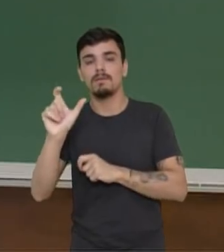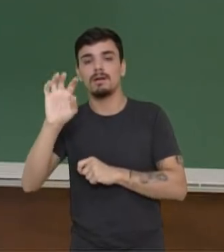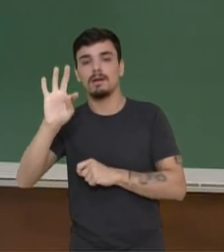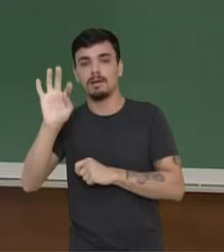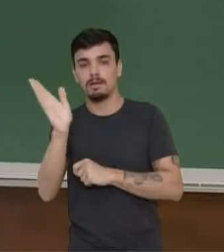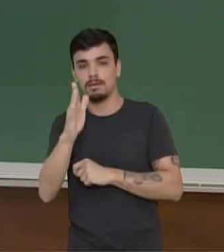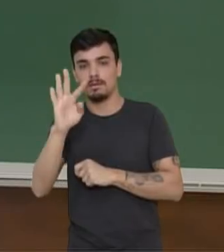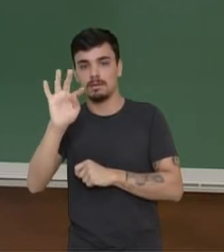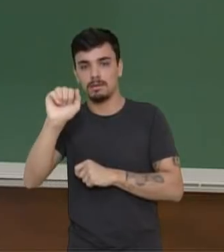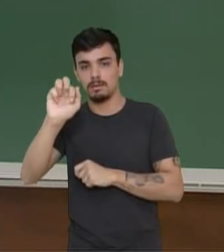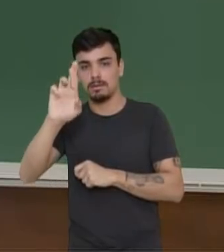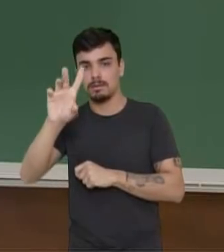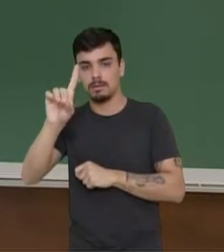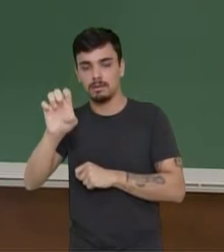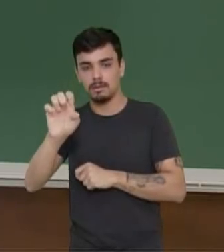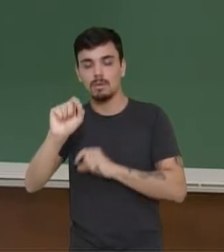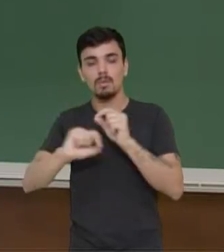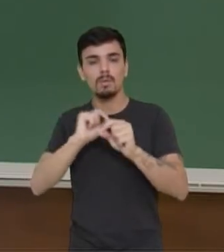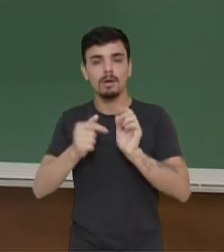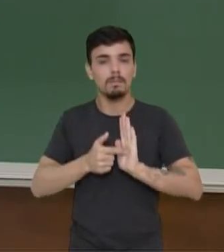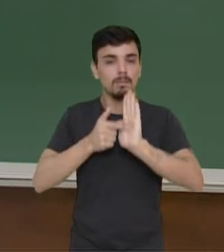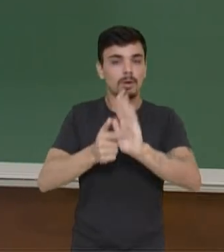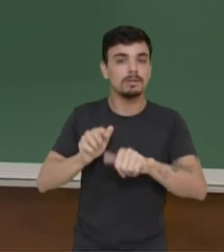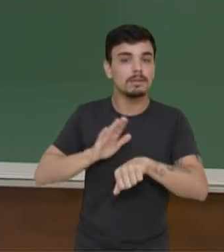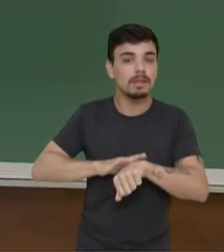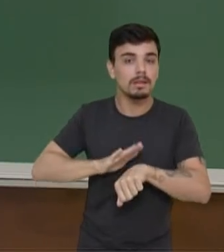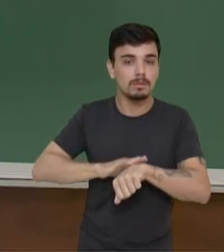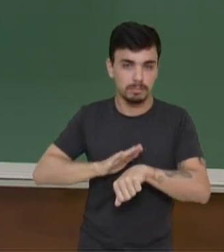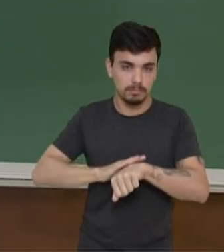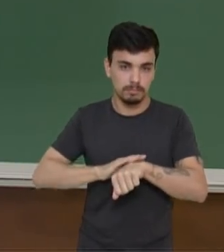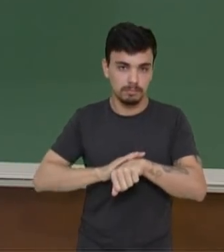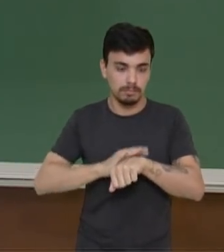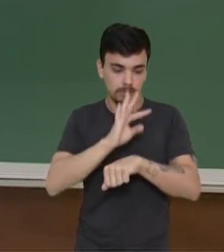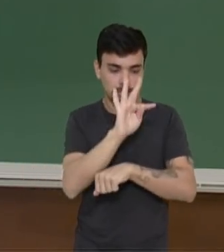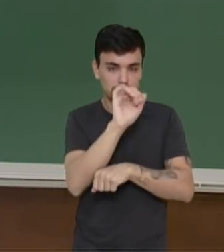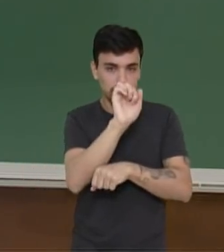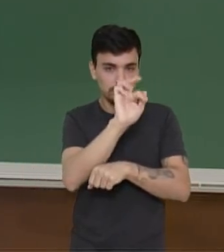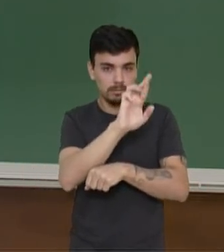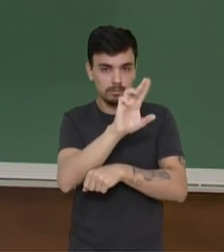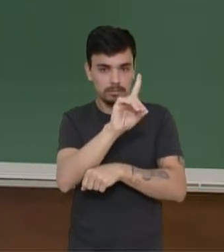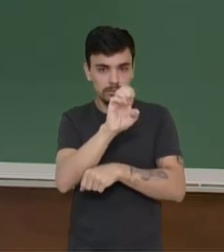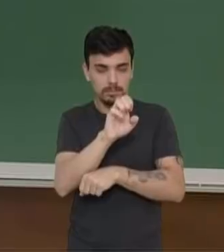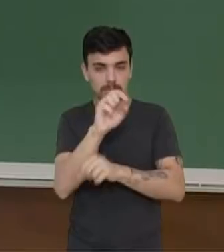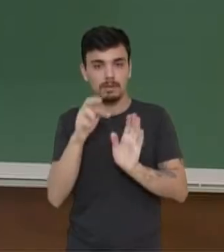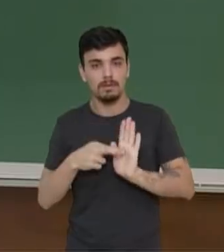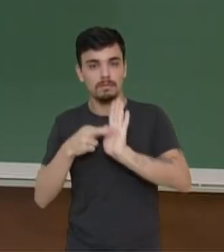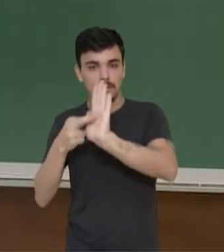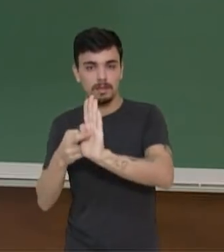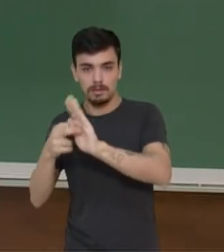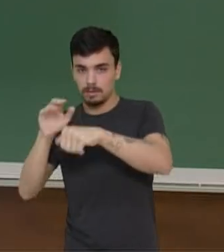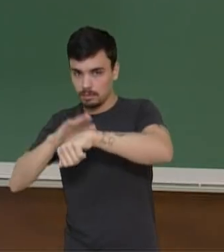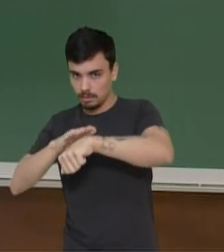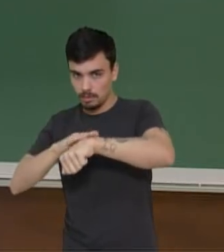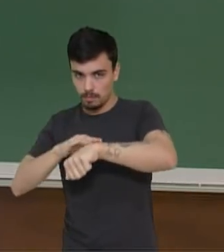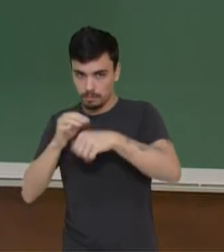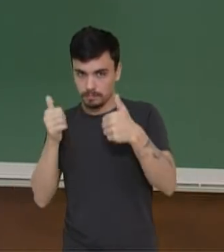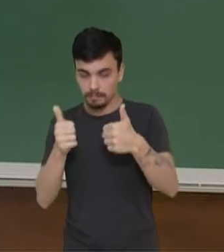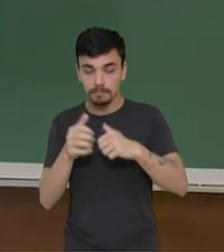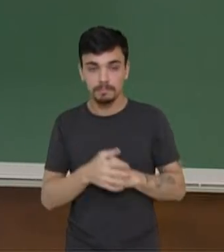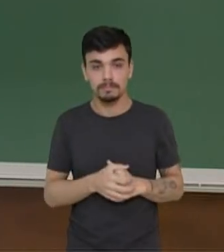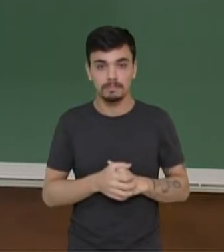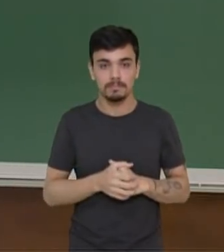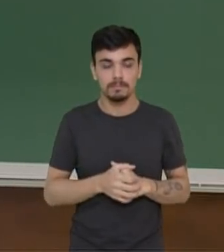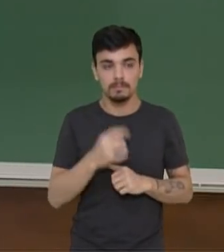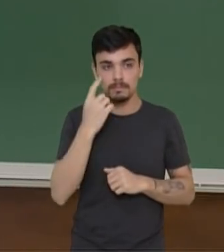é uma expressão adverbial que indica tempo, se refere ao tempo. Portanto, né, uma locução adverbial de tempo. A